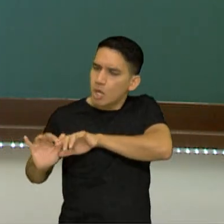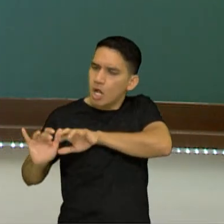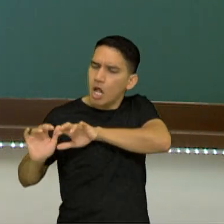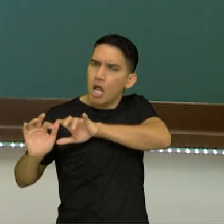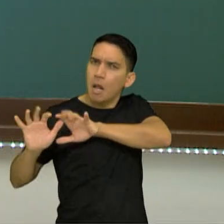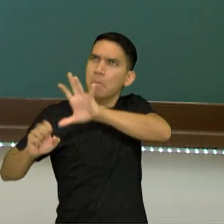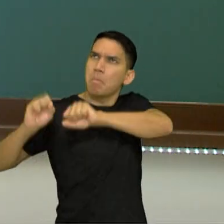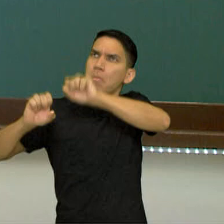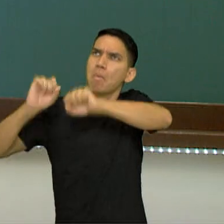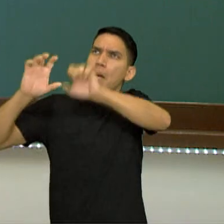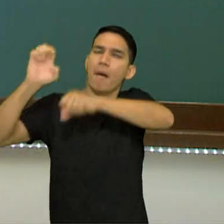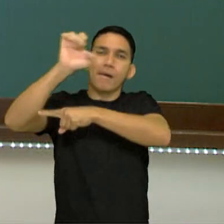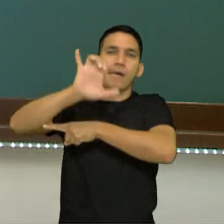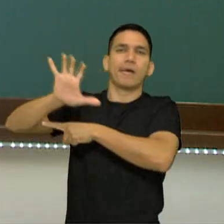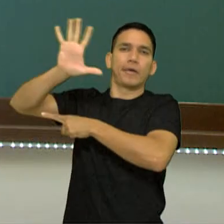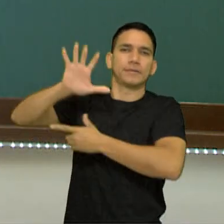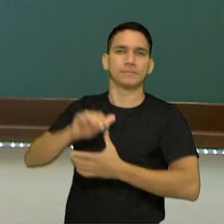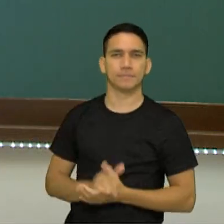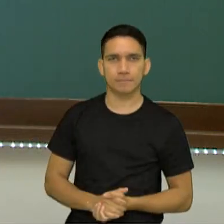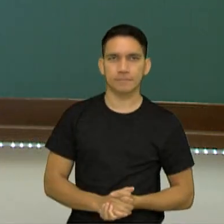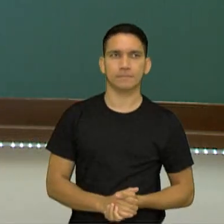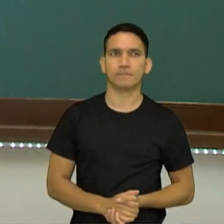ali na região da Europa.